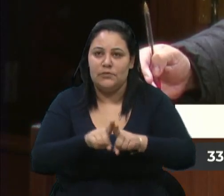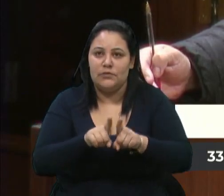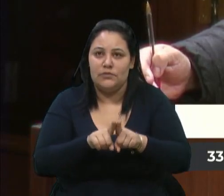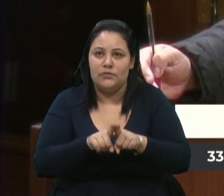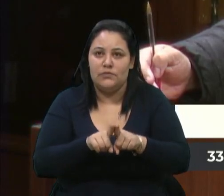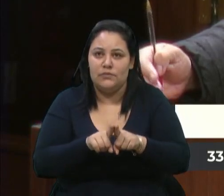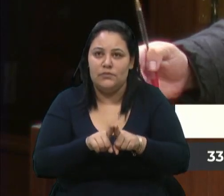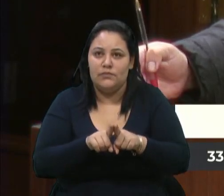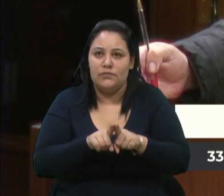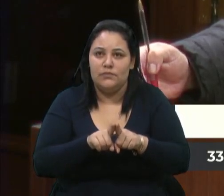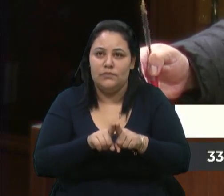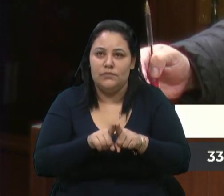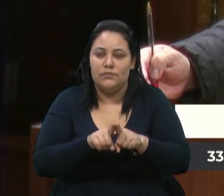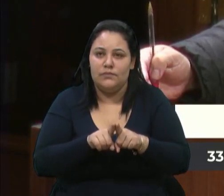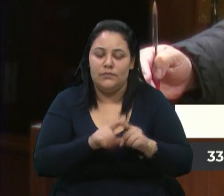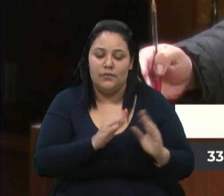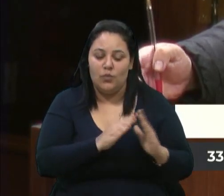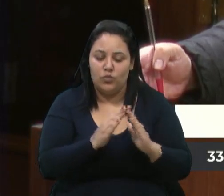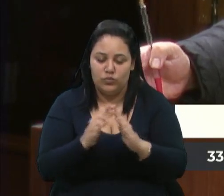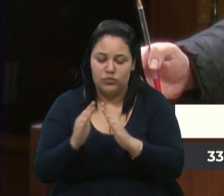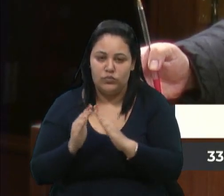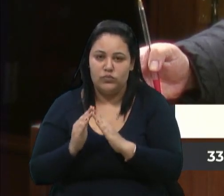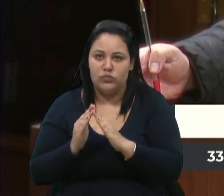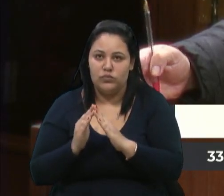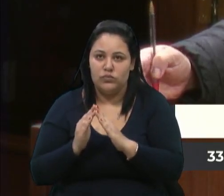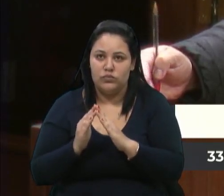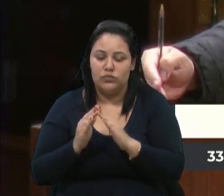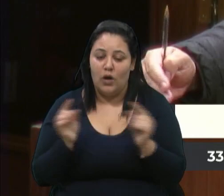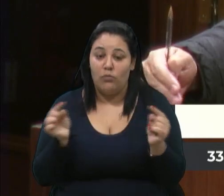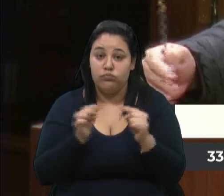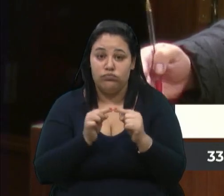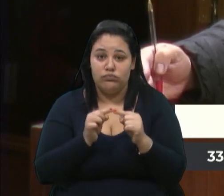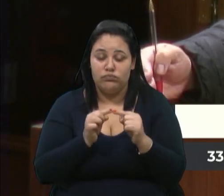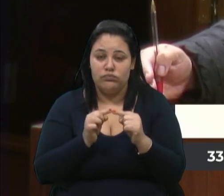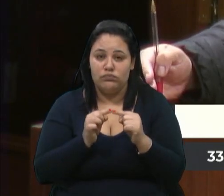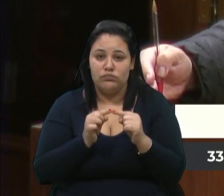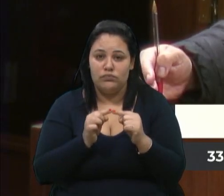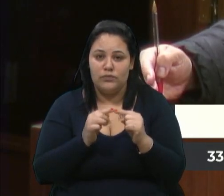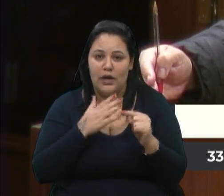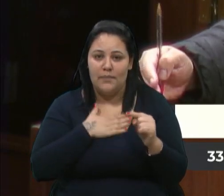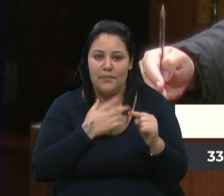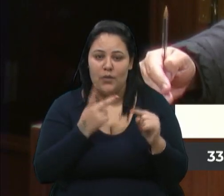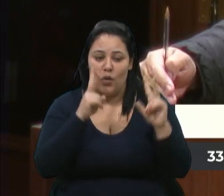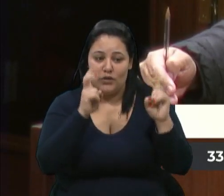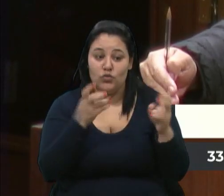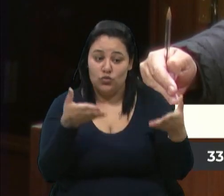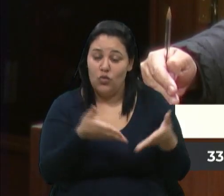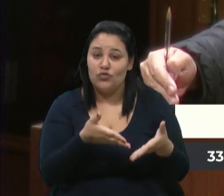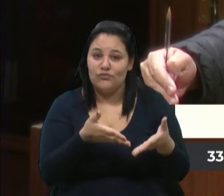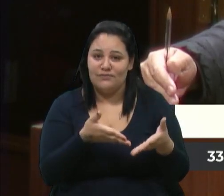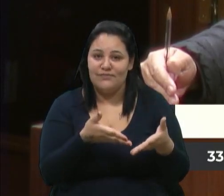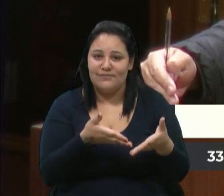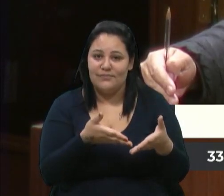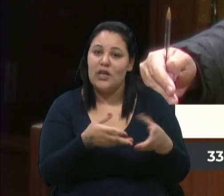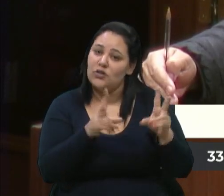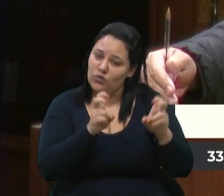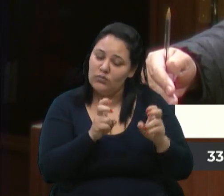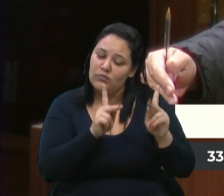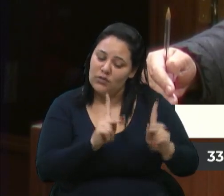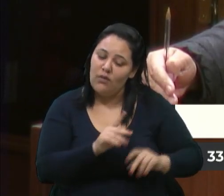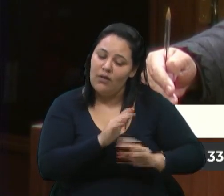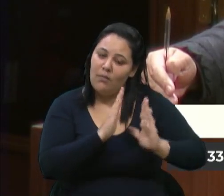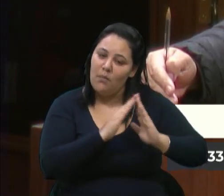dos moradores em situação de rua, na rua. Era essa a minha pauta de hoje. E